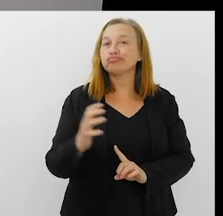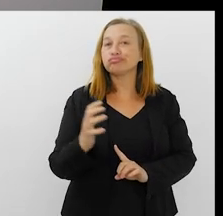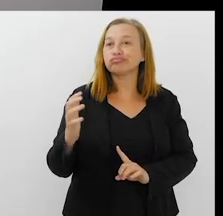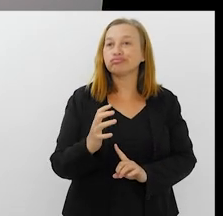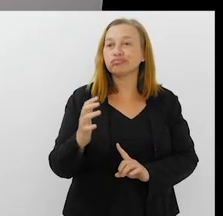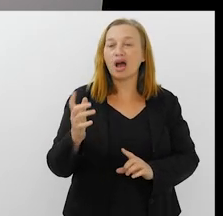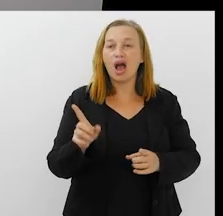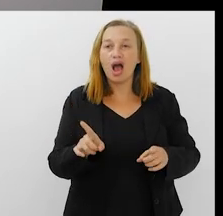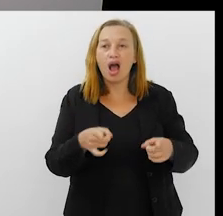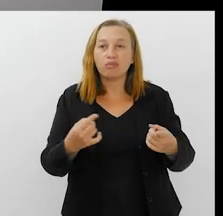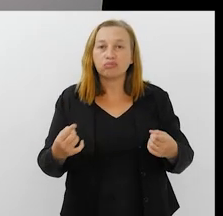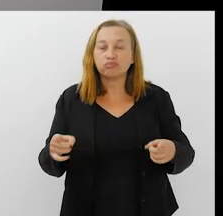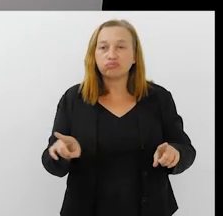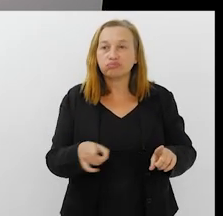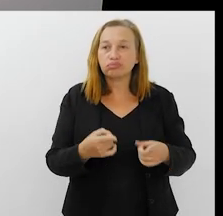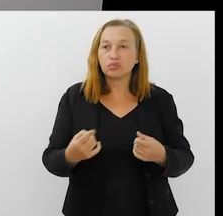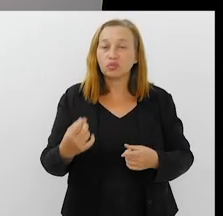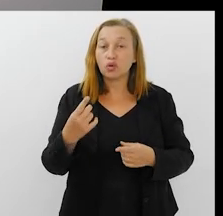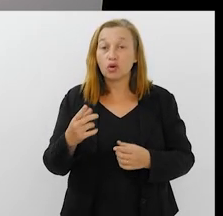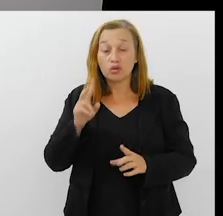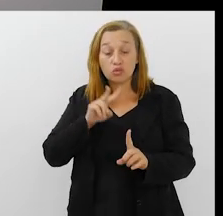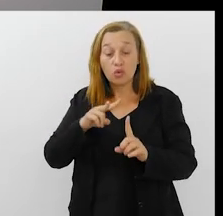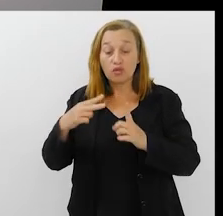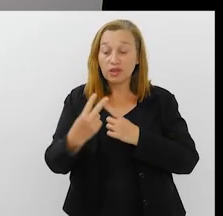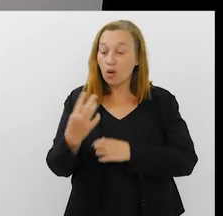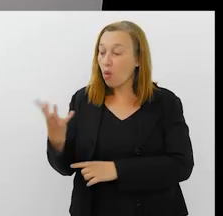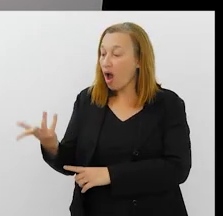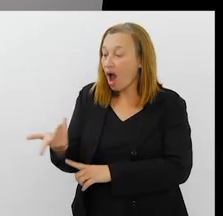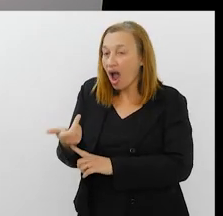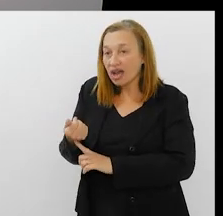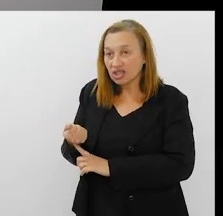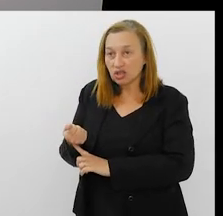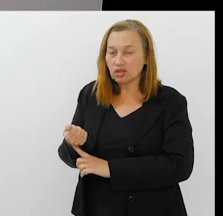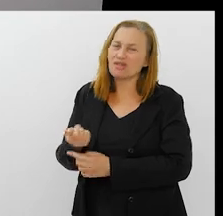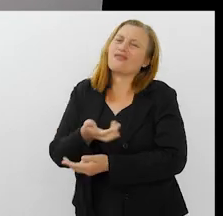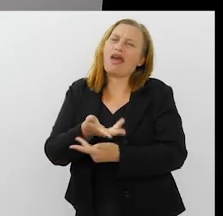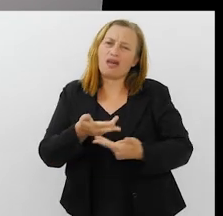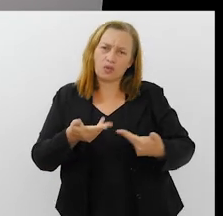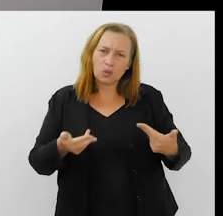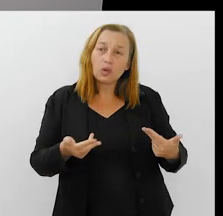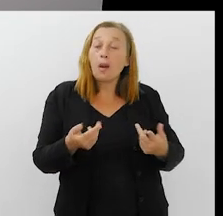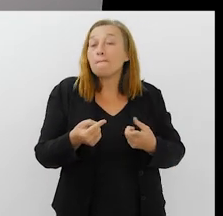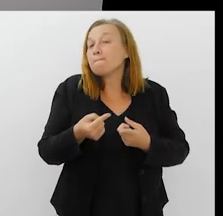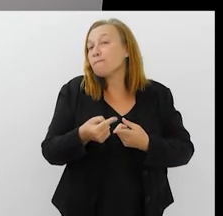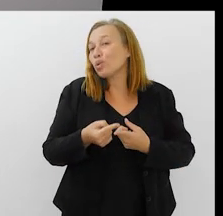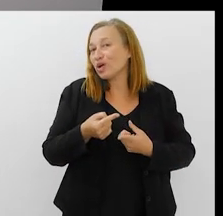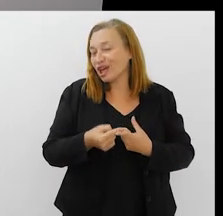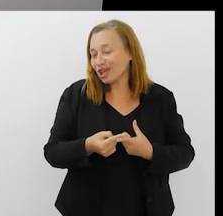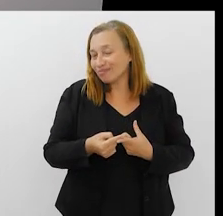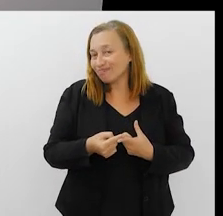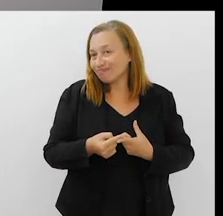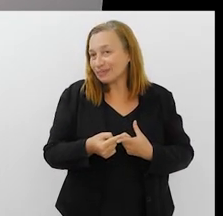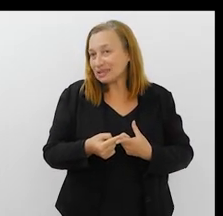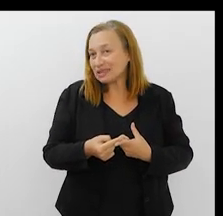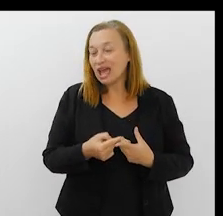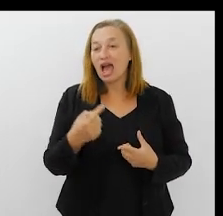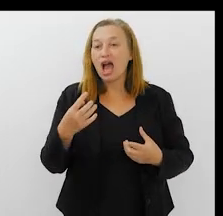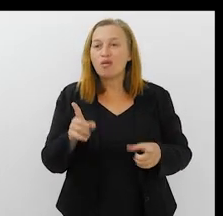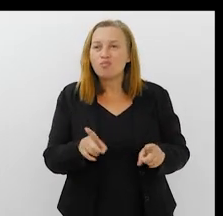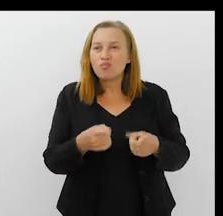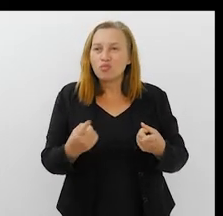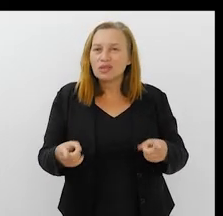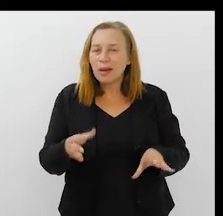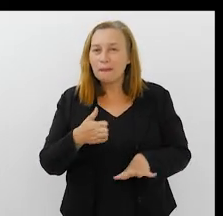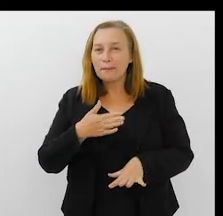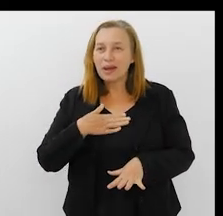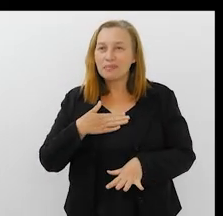nesse teu olhar artístico. Você, quando pensa numa coisa, você já vem uma sinfonia. Muita coisa, porque música